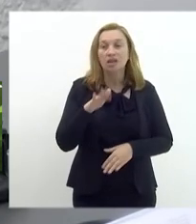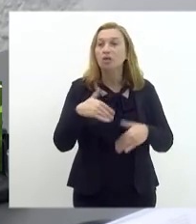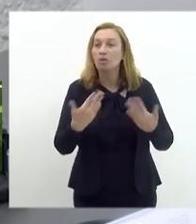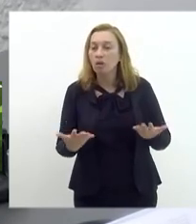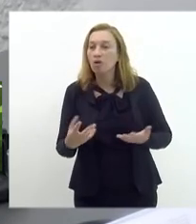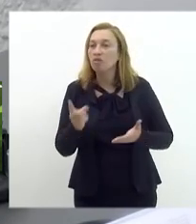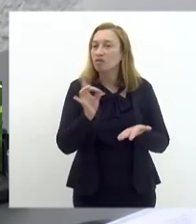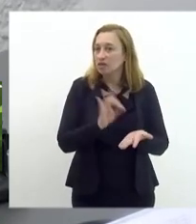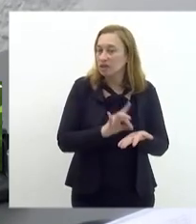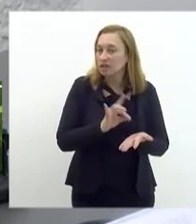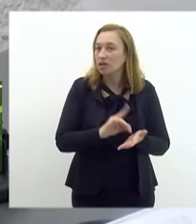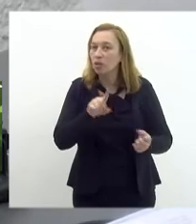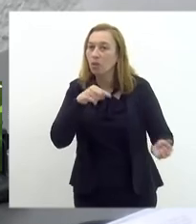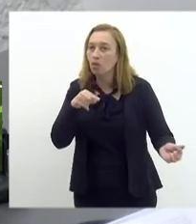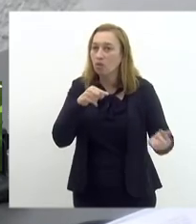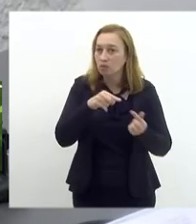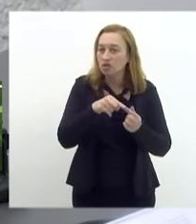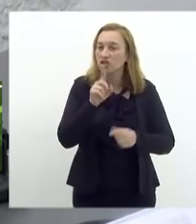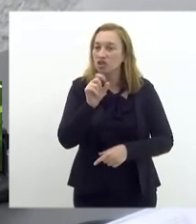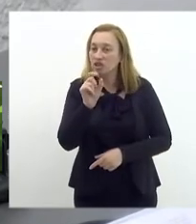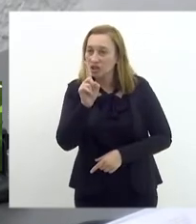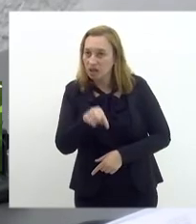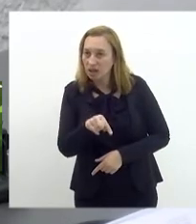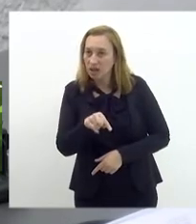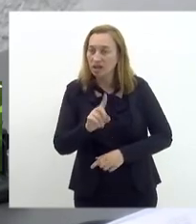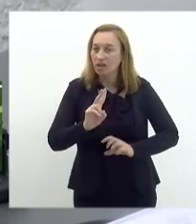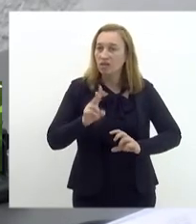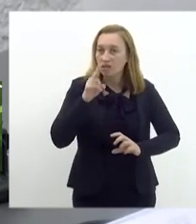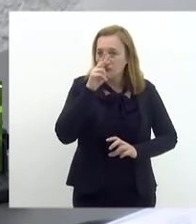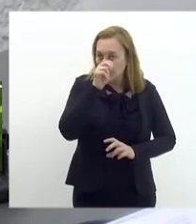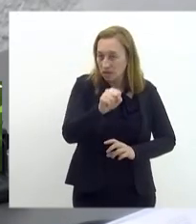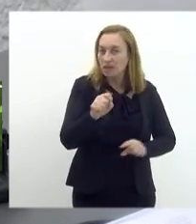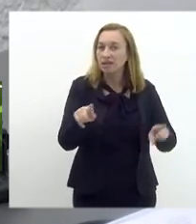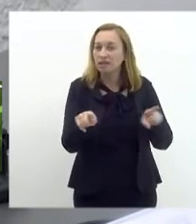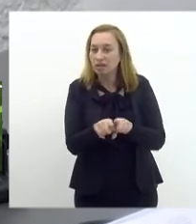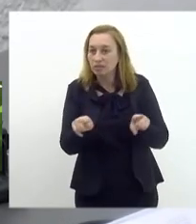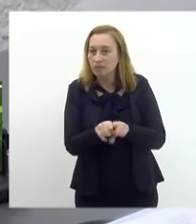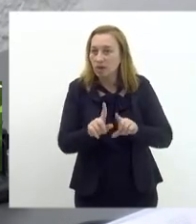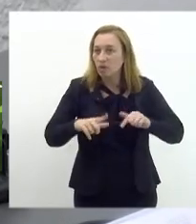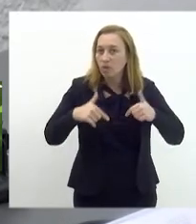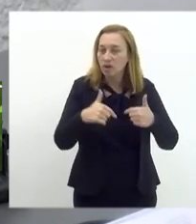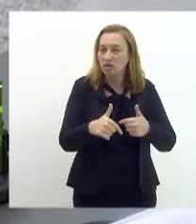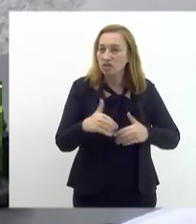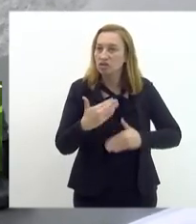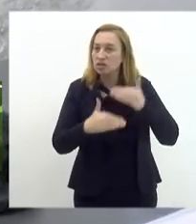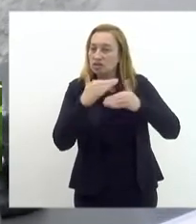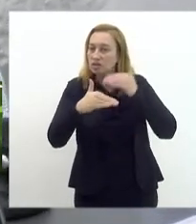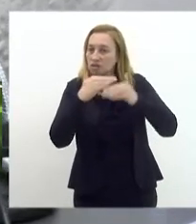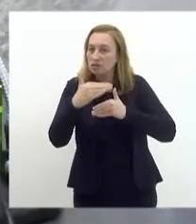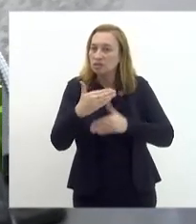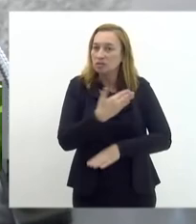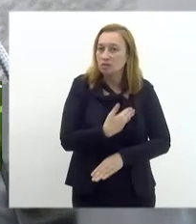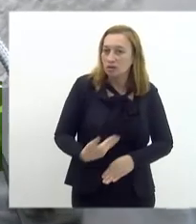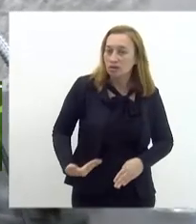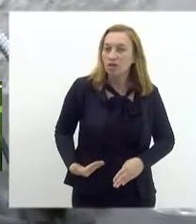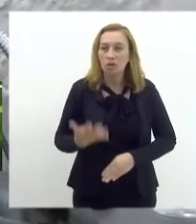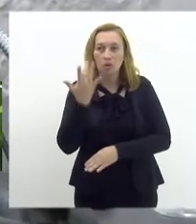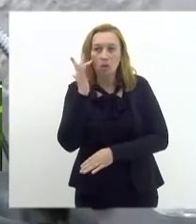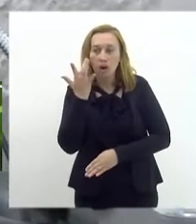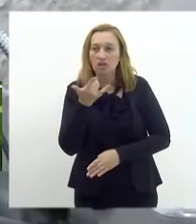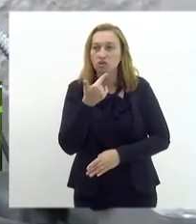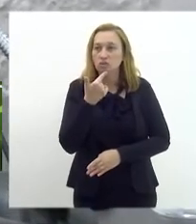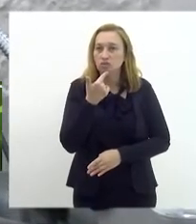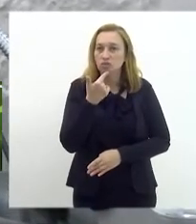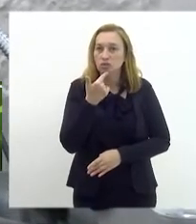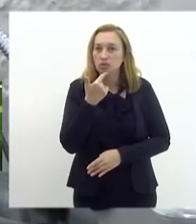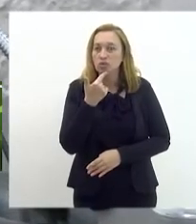seu verdadeiro objetivo, que é fortalecer também as ações desenvolvidas pelo governo, que eu acho que